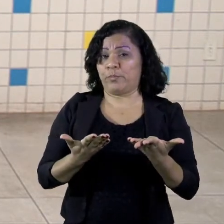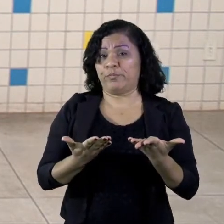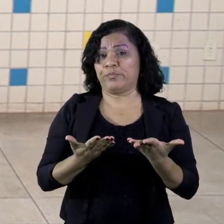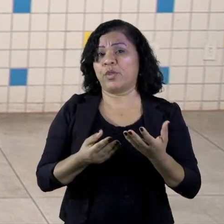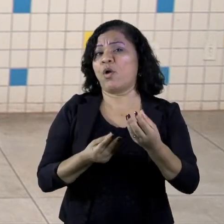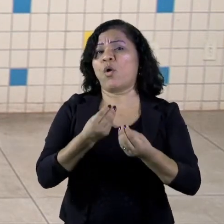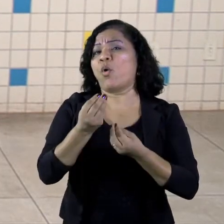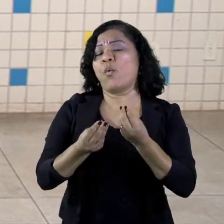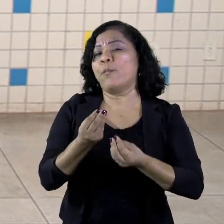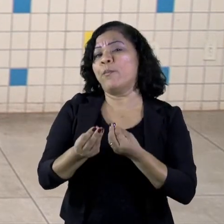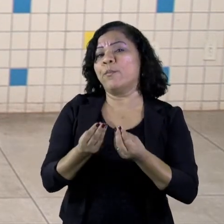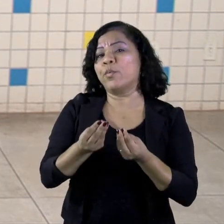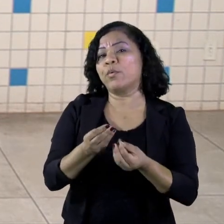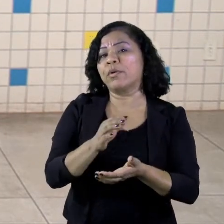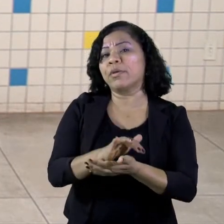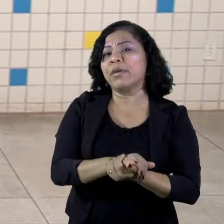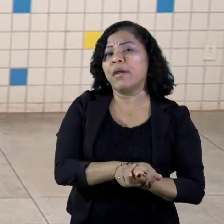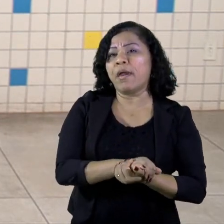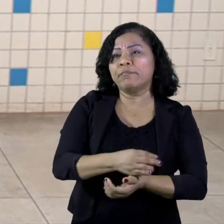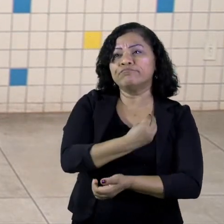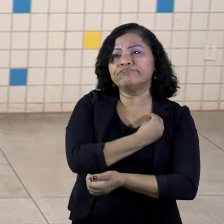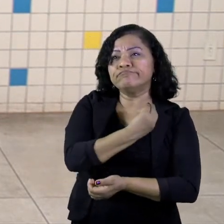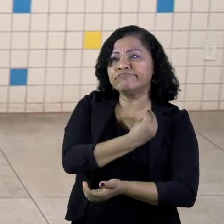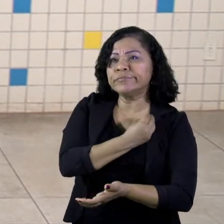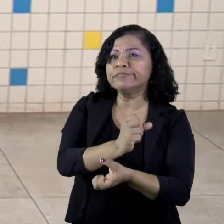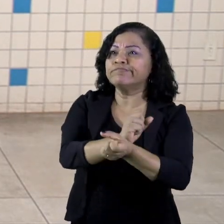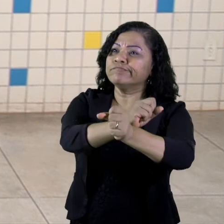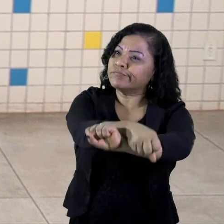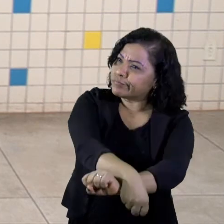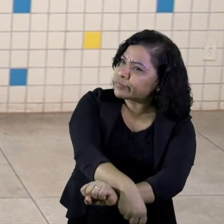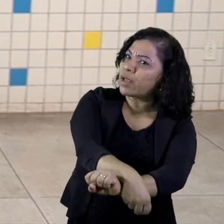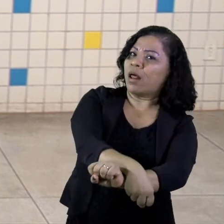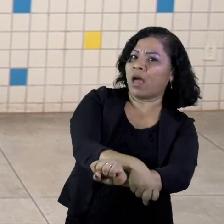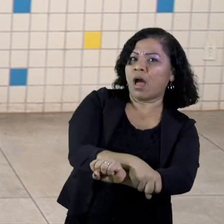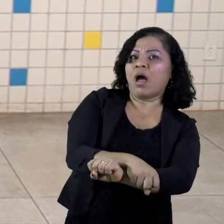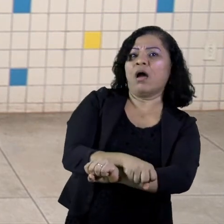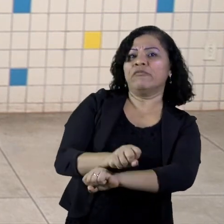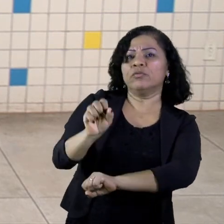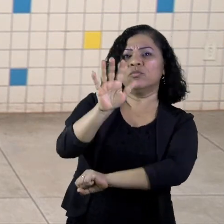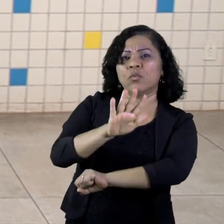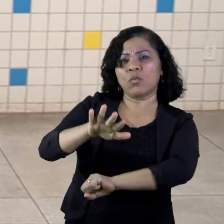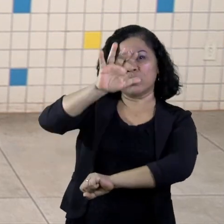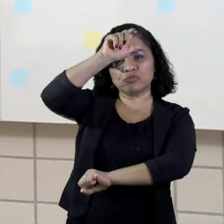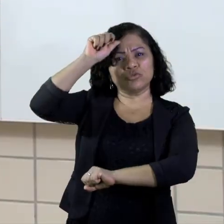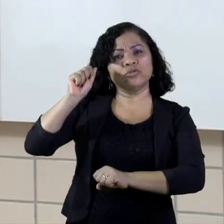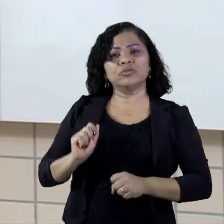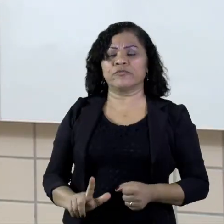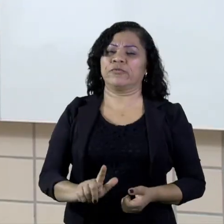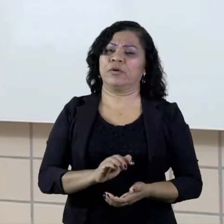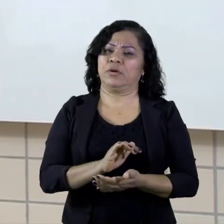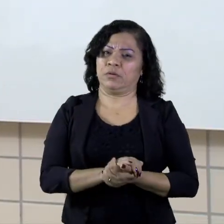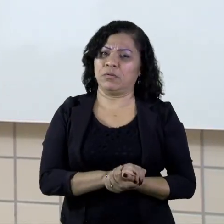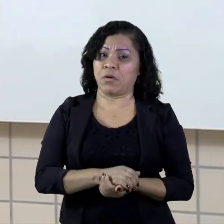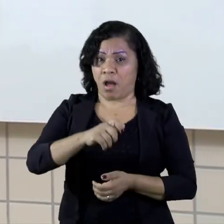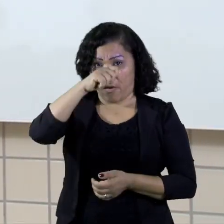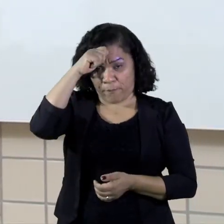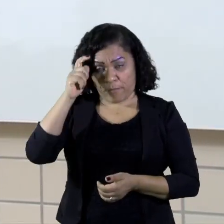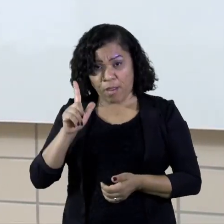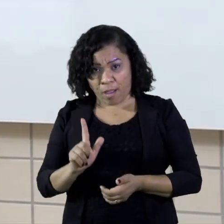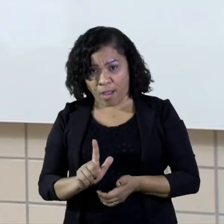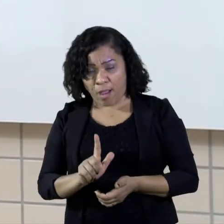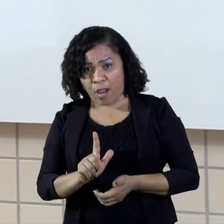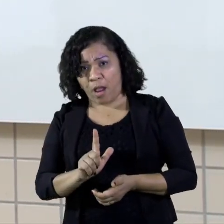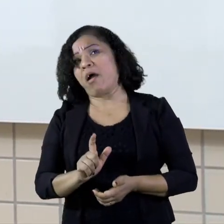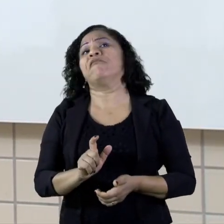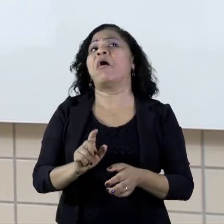que era essa condição do escravo no continente africano? A condição do escravo no continente africano, ela era